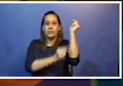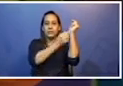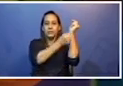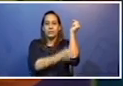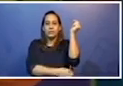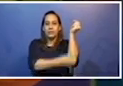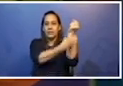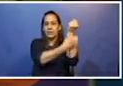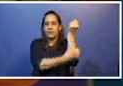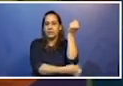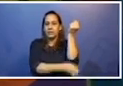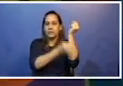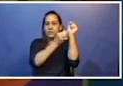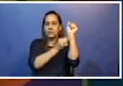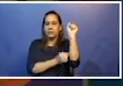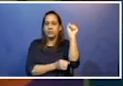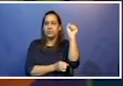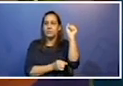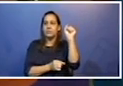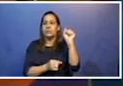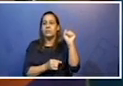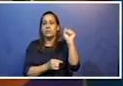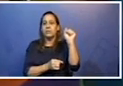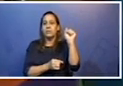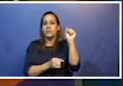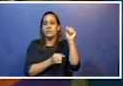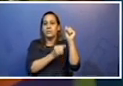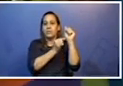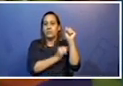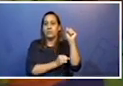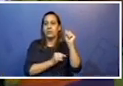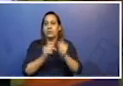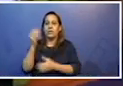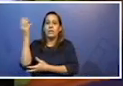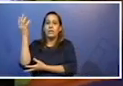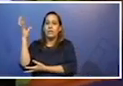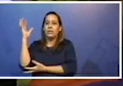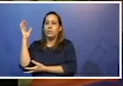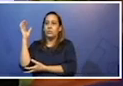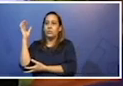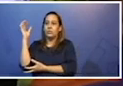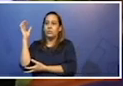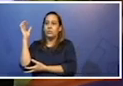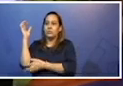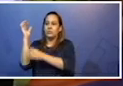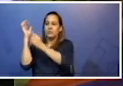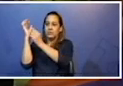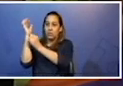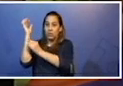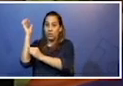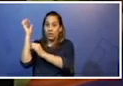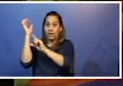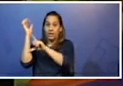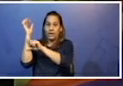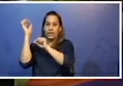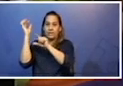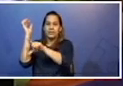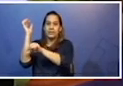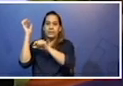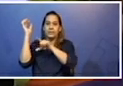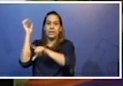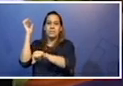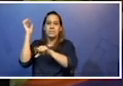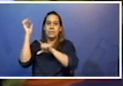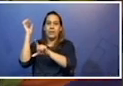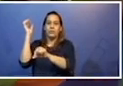bem dourado mesmo. Então, toda essa haste é usada, que é o caule. E aqui nós utilizamos as sementes,